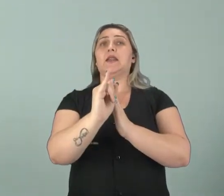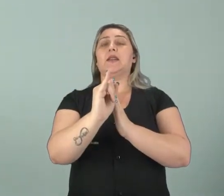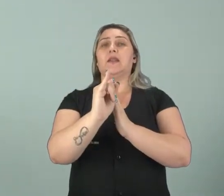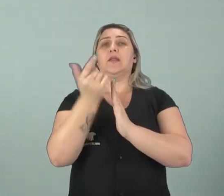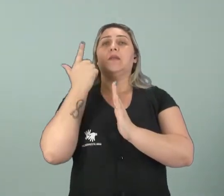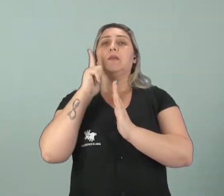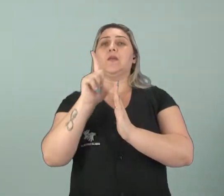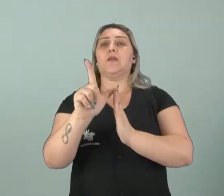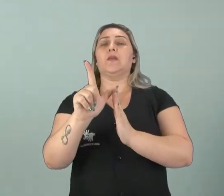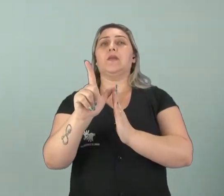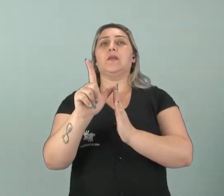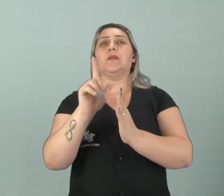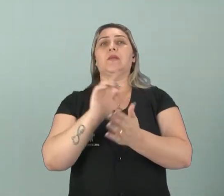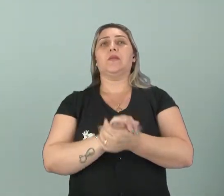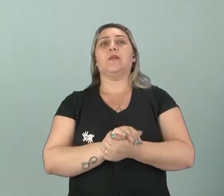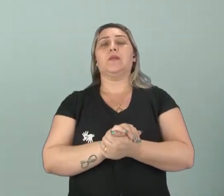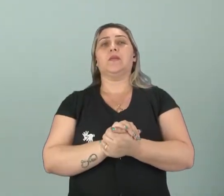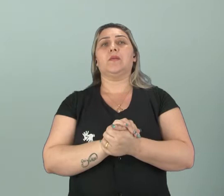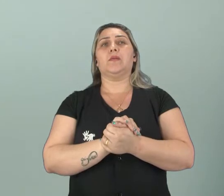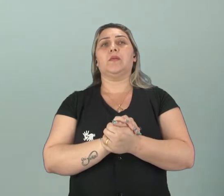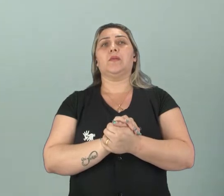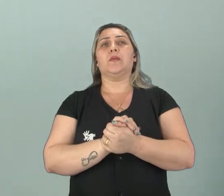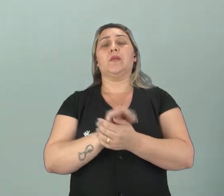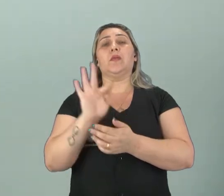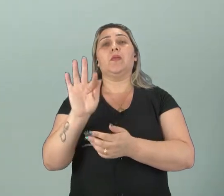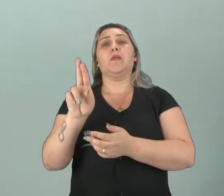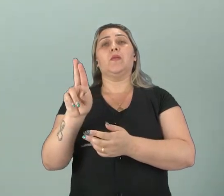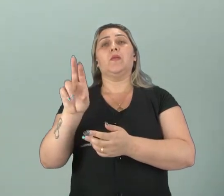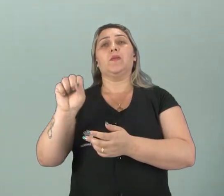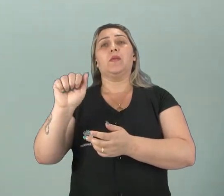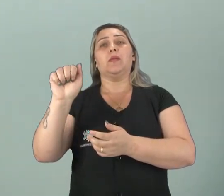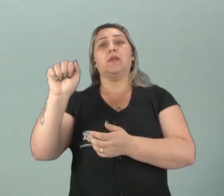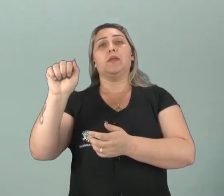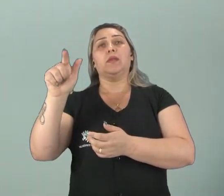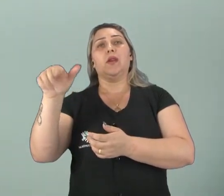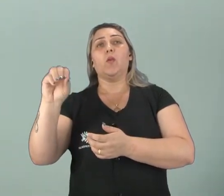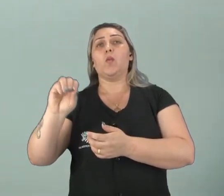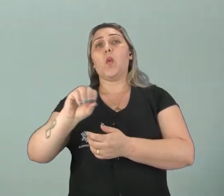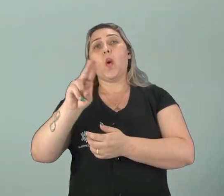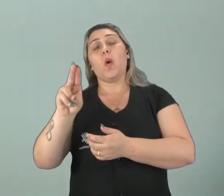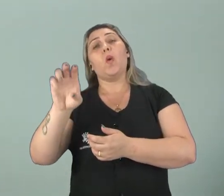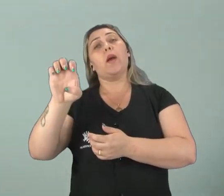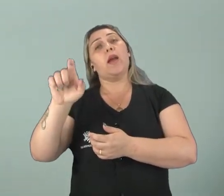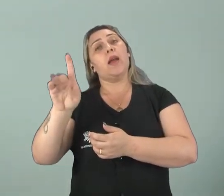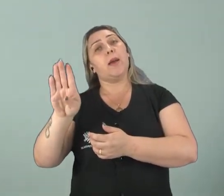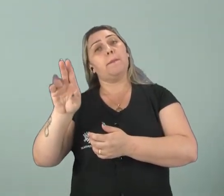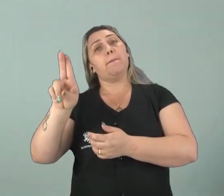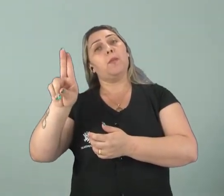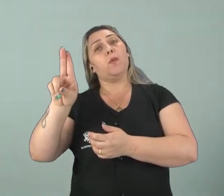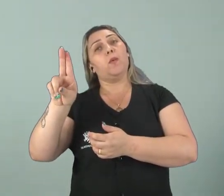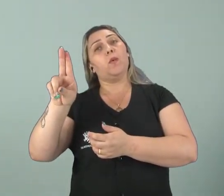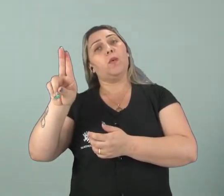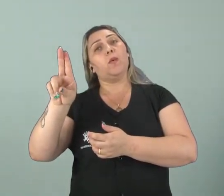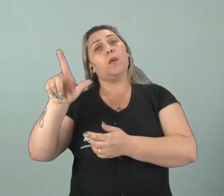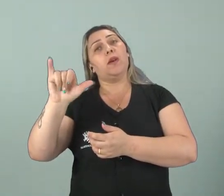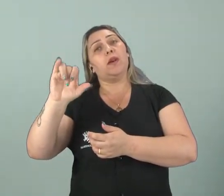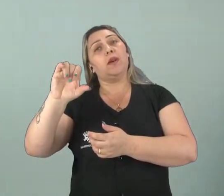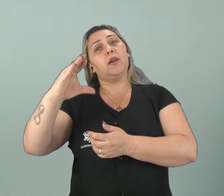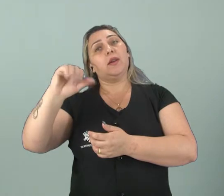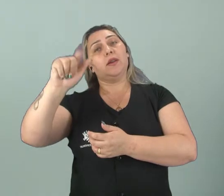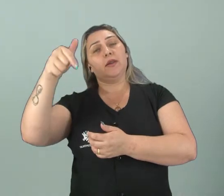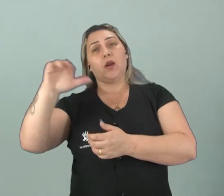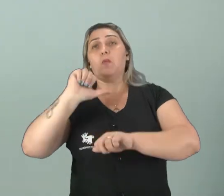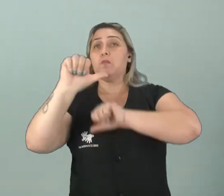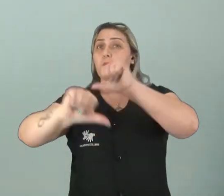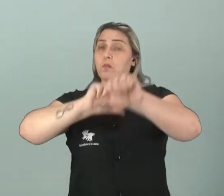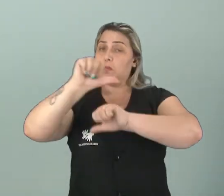pontos ali, os pontos de fusão ou de ebulição, esse corpo vai mudar o seu estado físico aí.